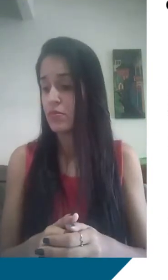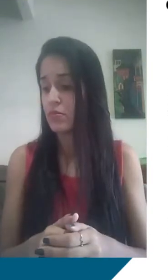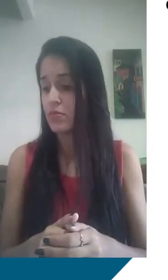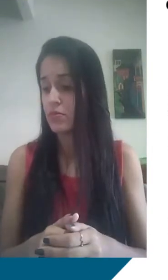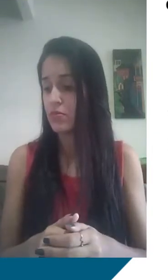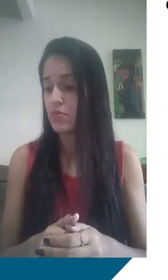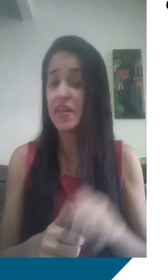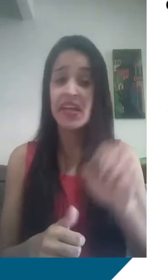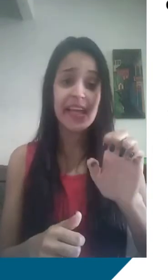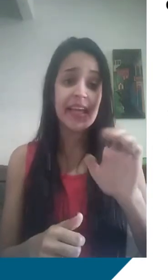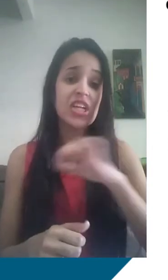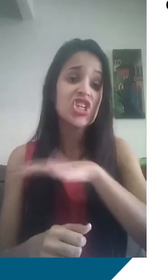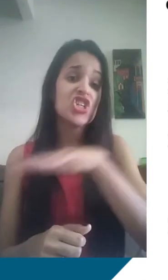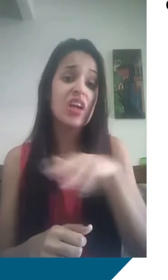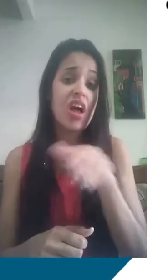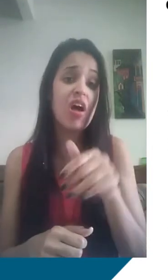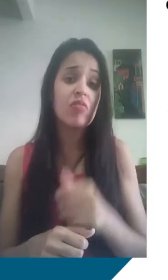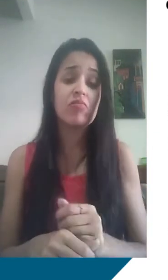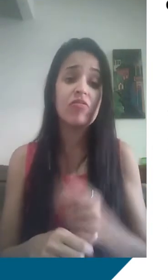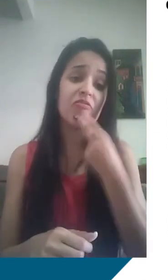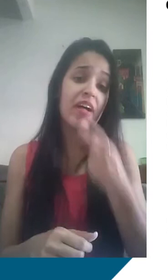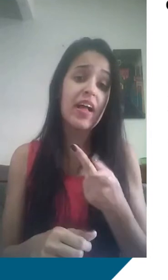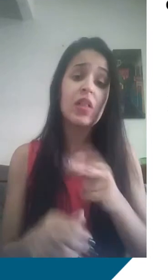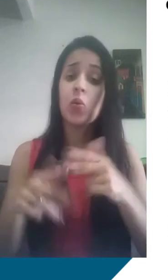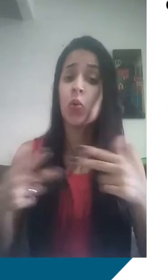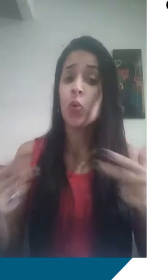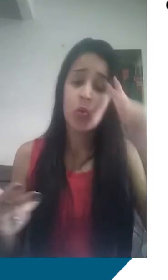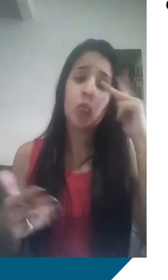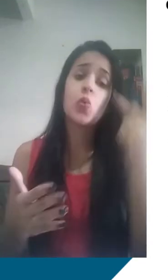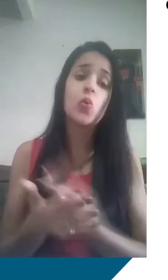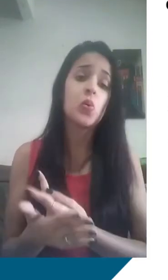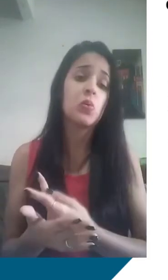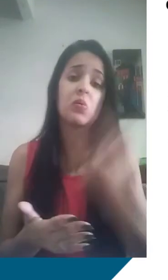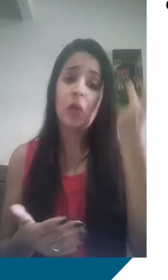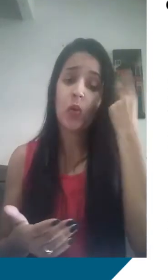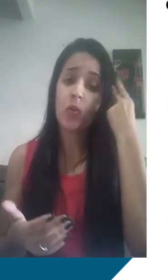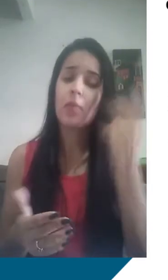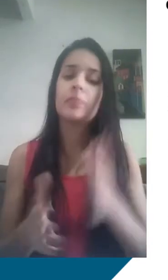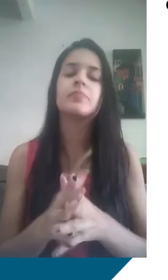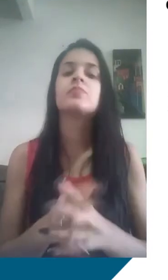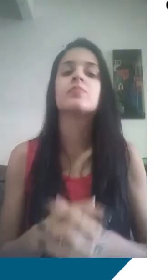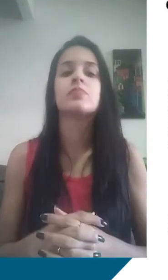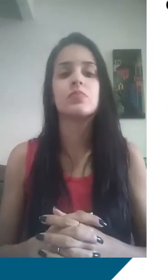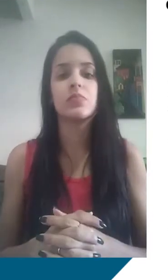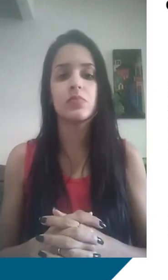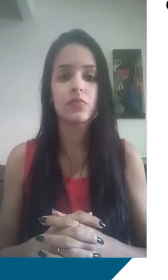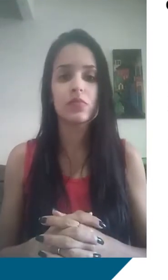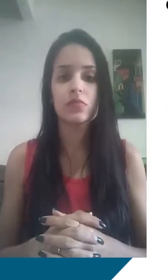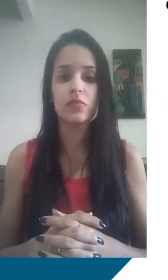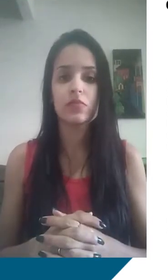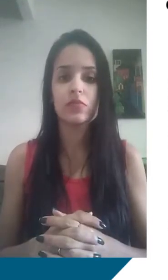na opção E, remete a algo que ocorre com frequência. No caso, a fala franca das moças acerca da vestimenta